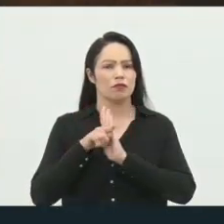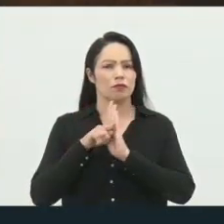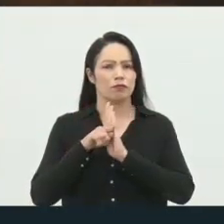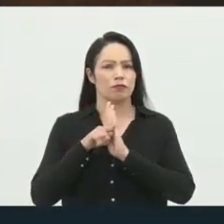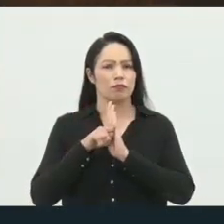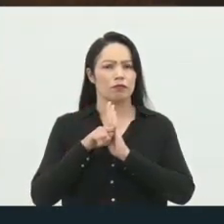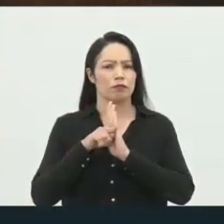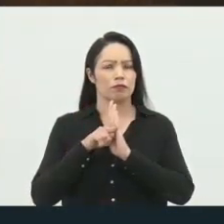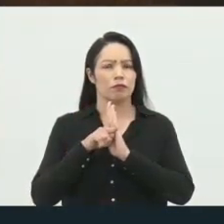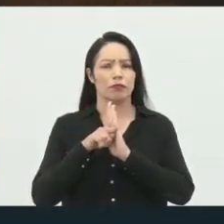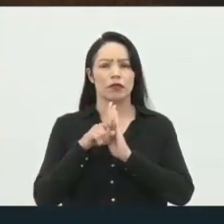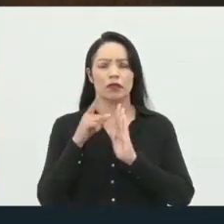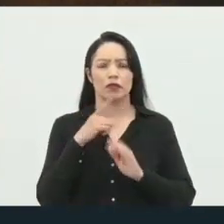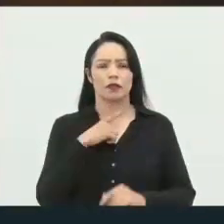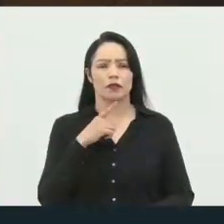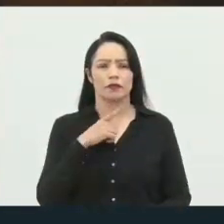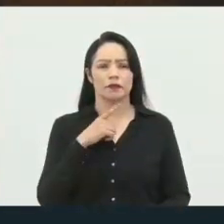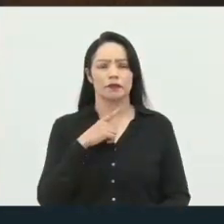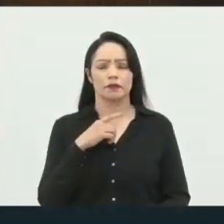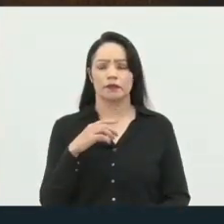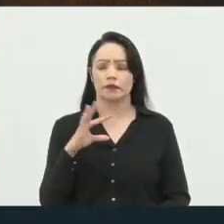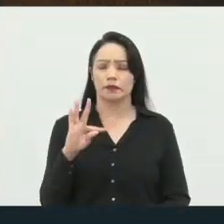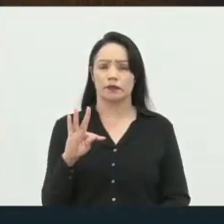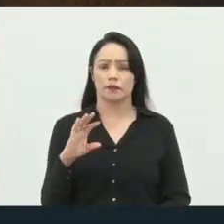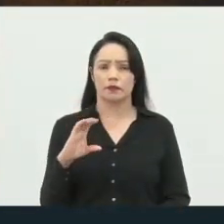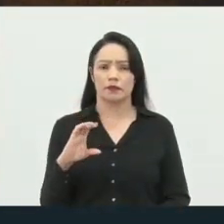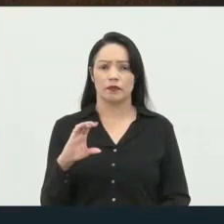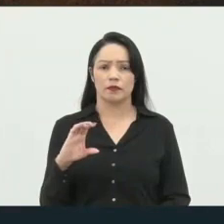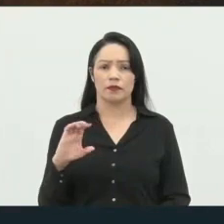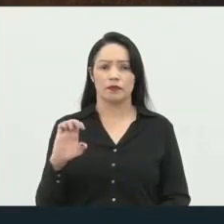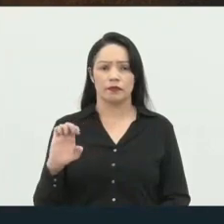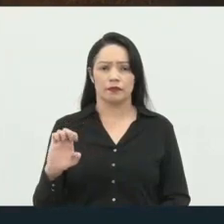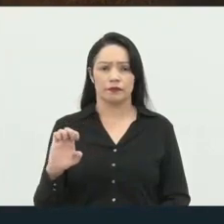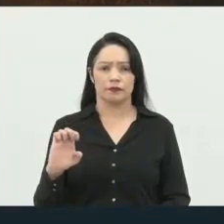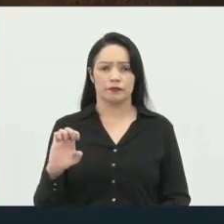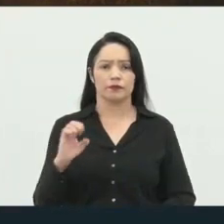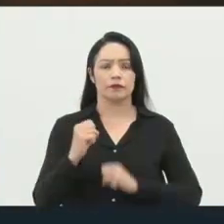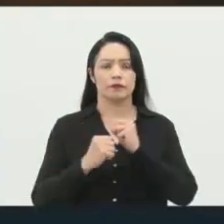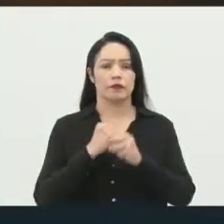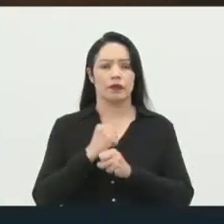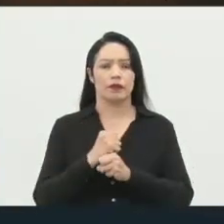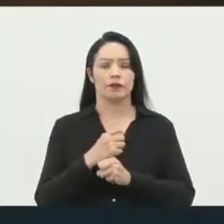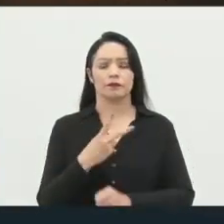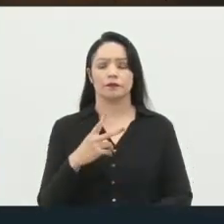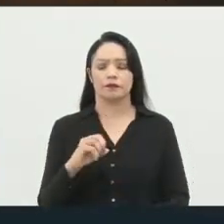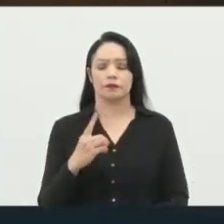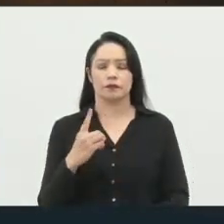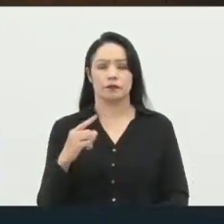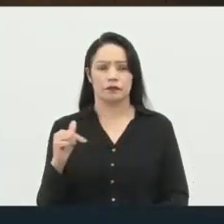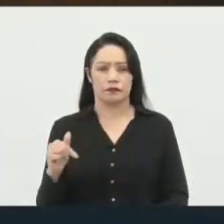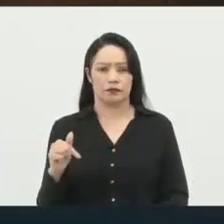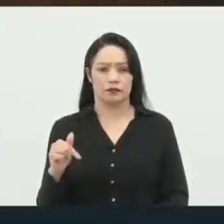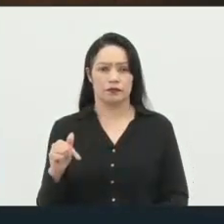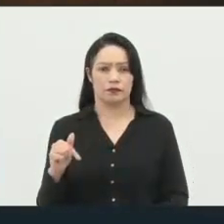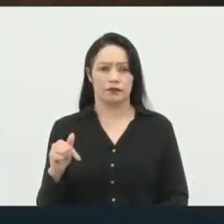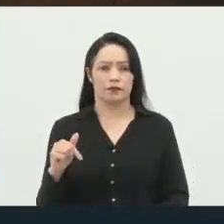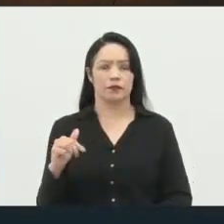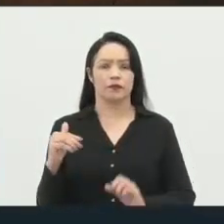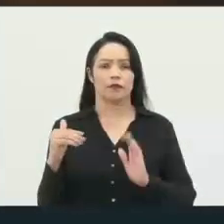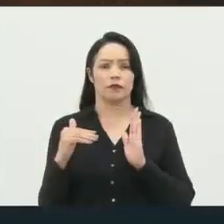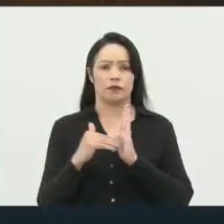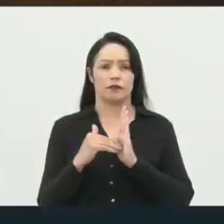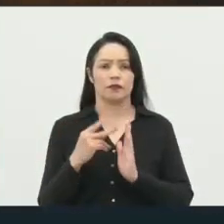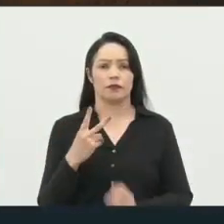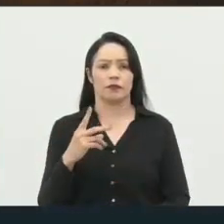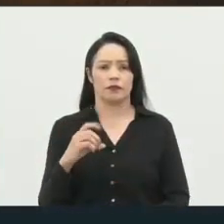investigação pelo pelo TCE no ano de 2017 no ano de do ano de 2017 a